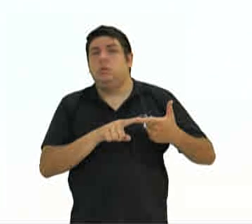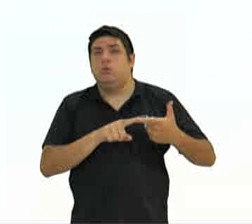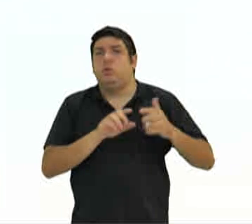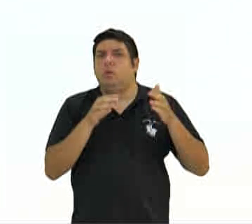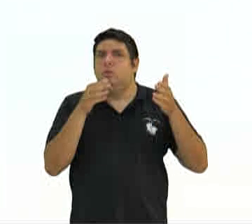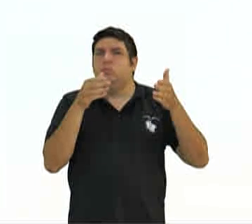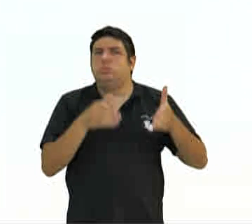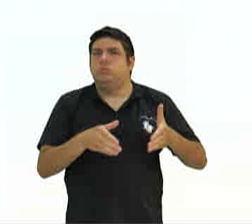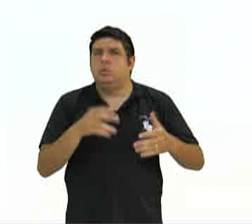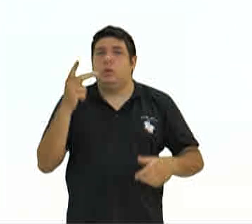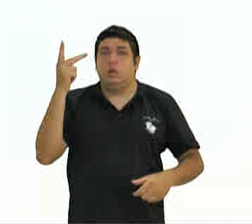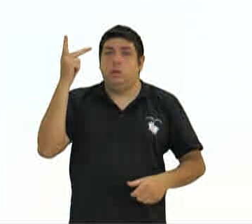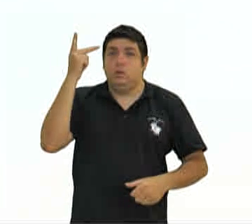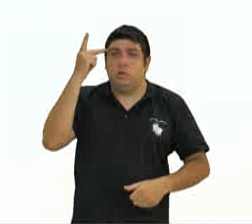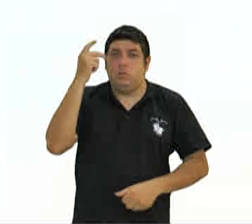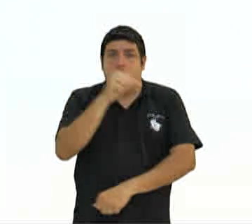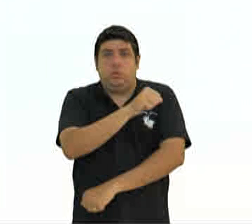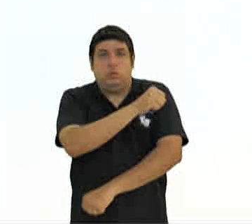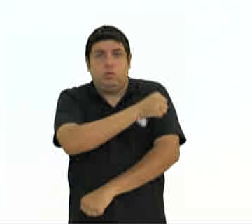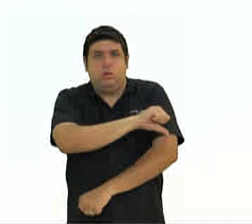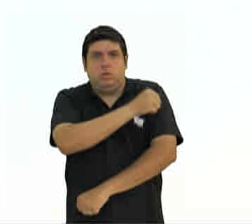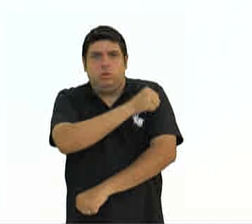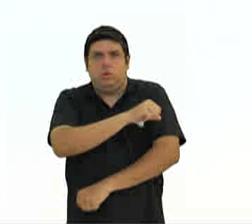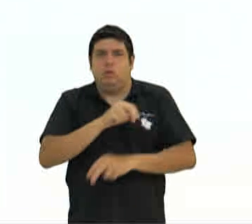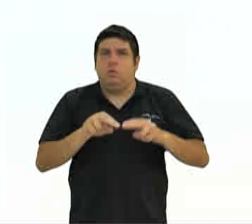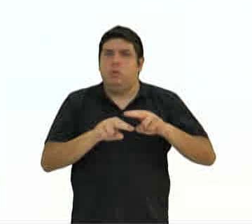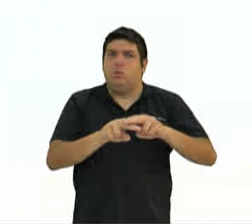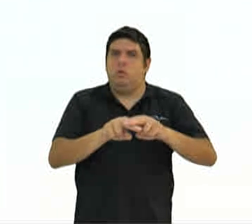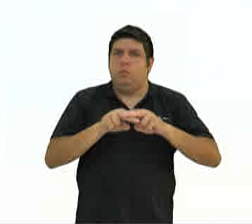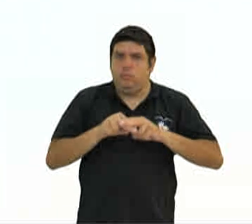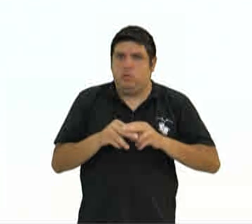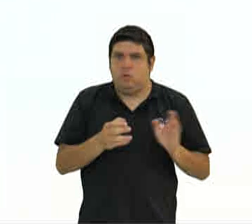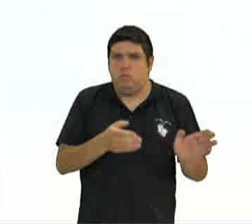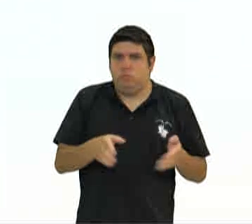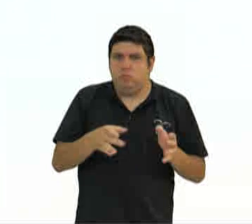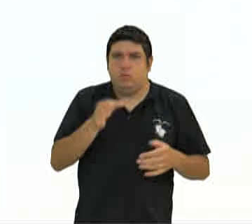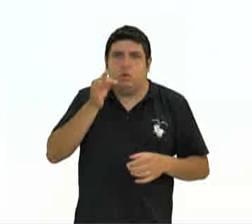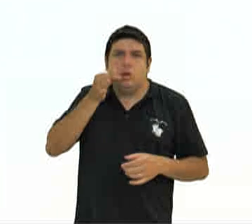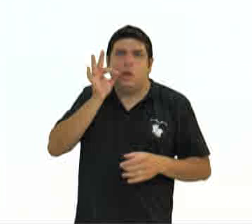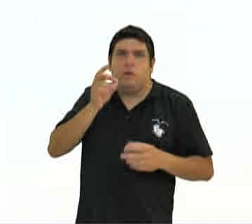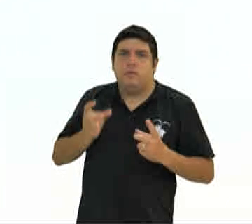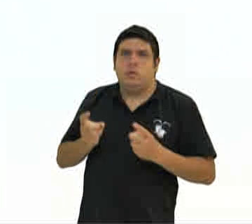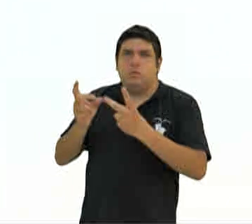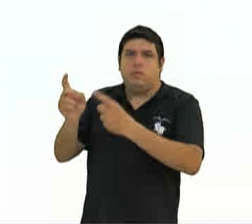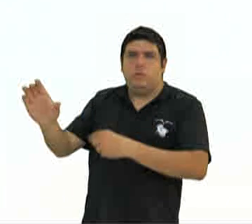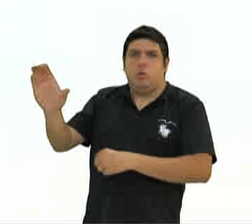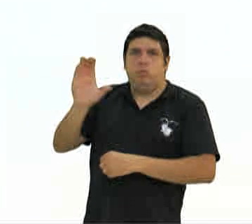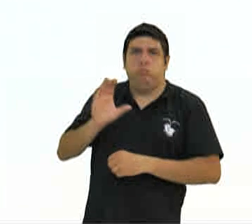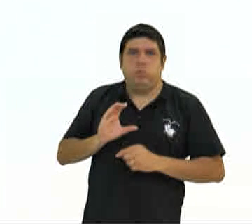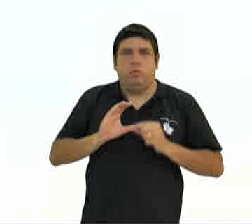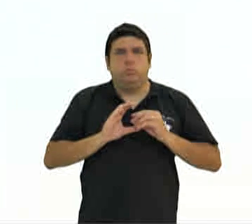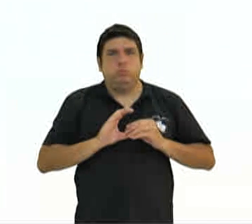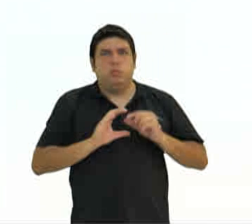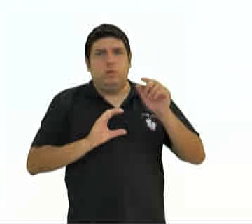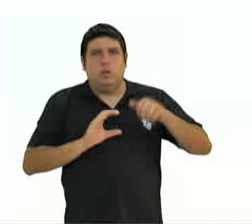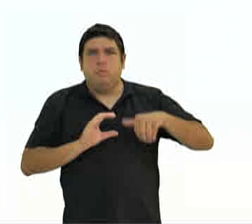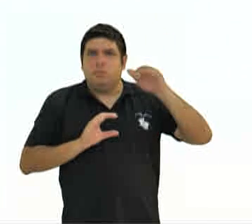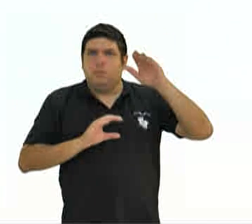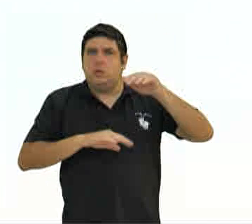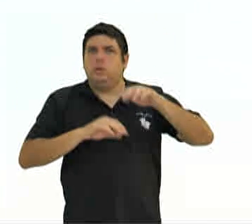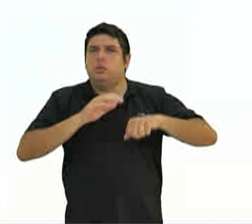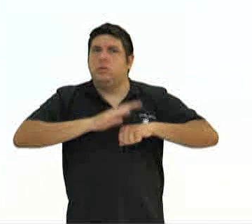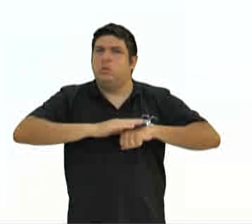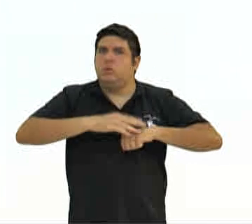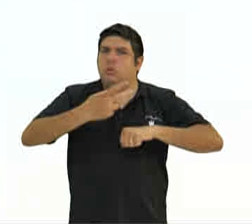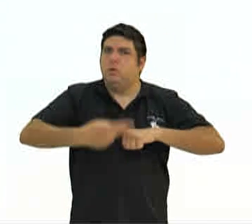de Janeiro, em função ali da relação com a produção do café, né? E os recursos acumulados da produção do café